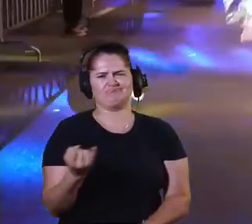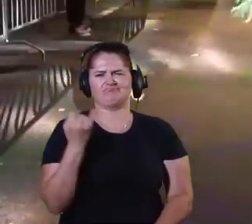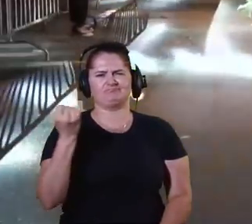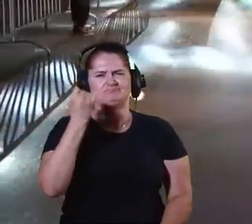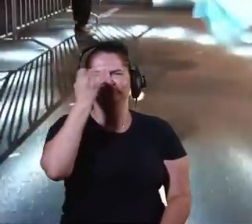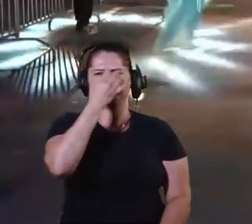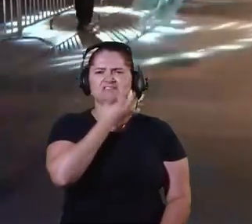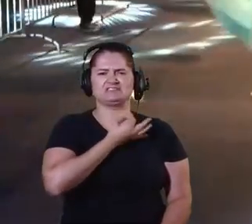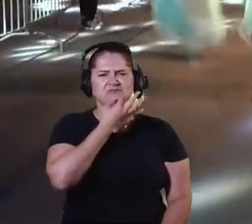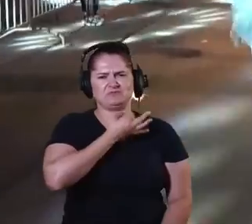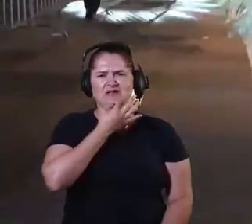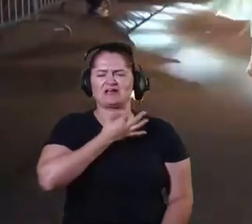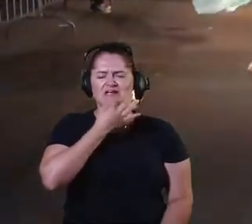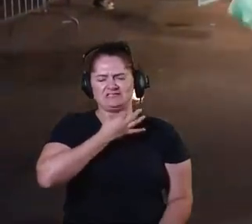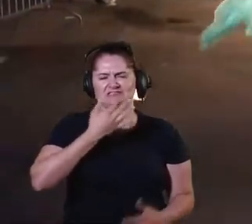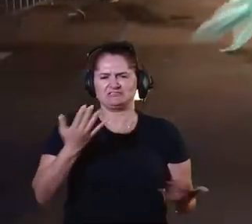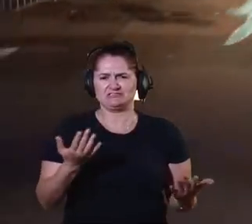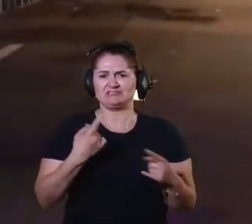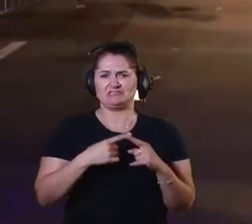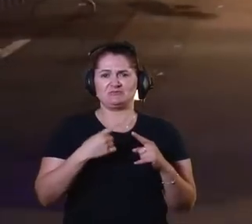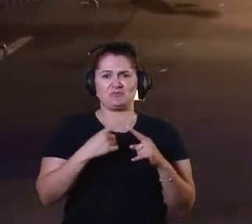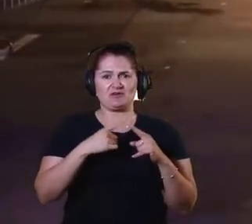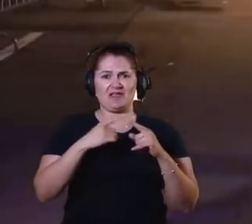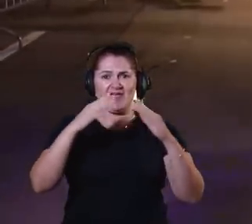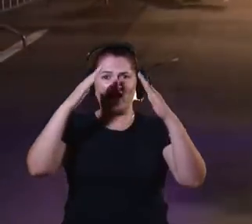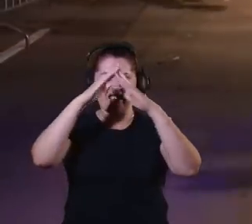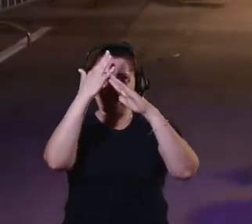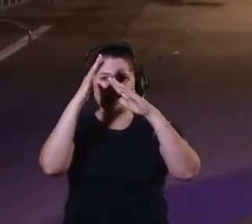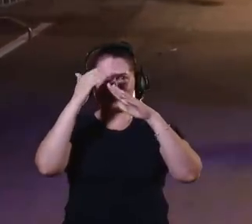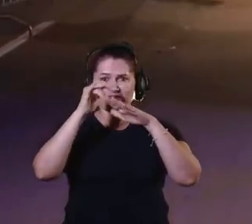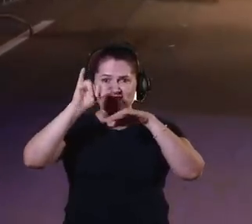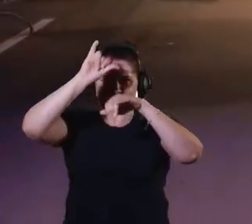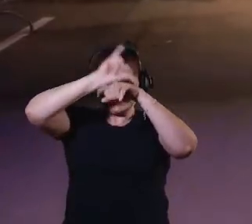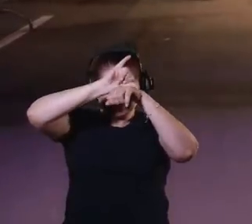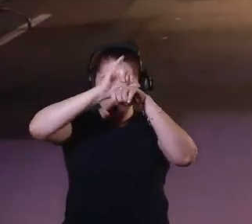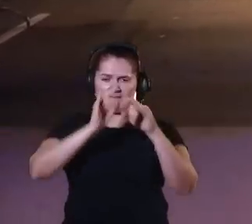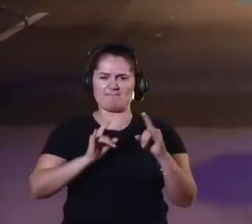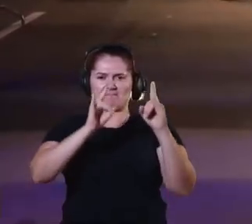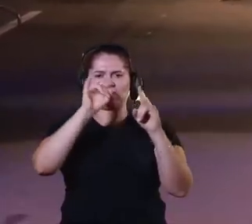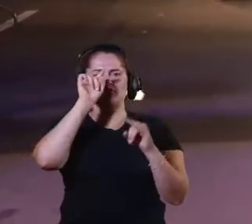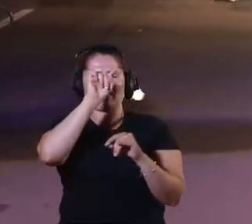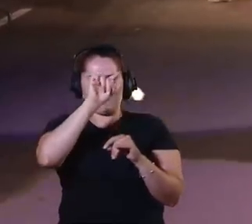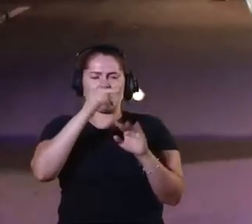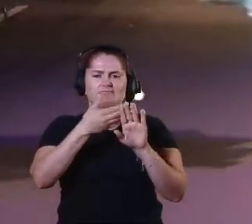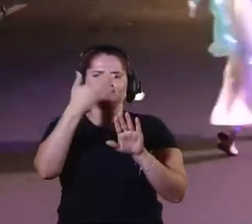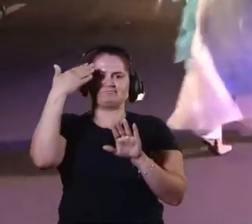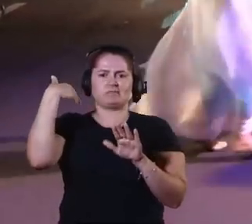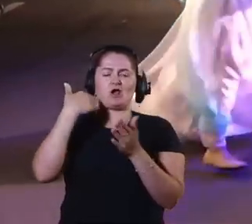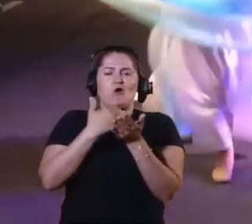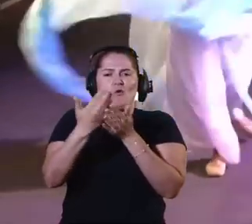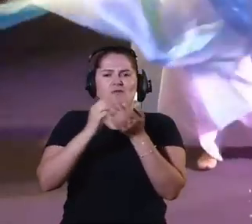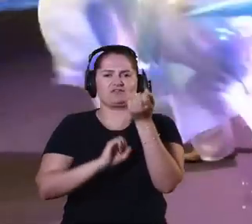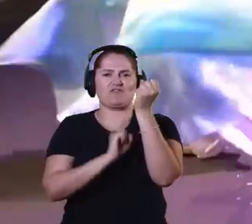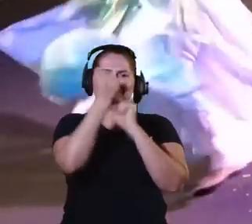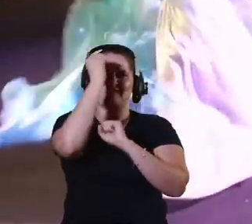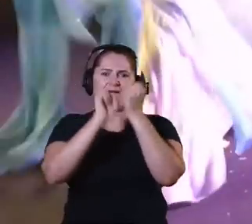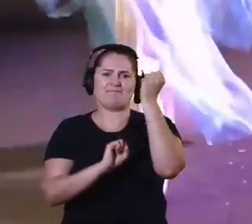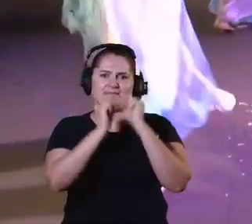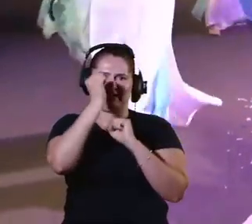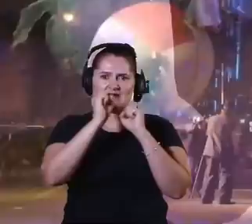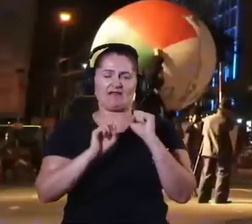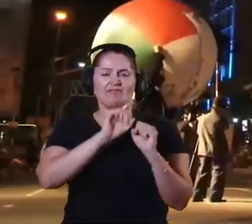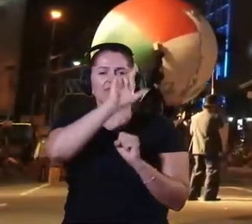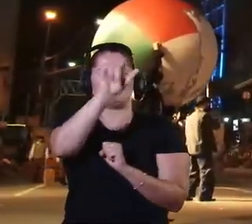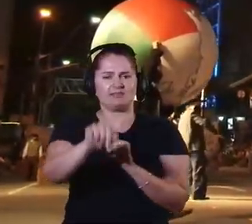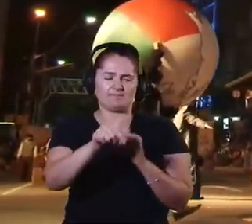a casa, a casinha de madeira em cima aqui do prédio da Eberle. Por muito tempo foi a fábrica, depois acabou sendo a parte